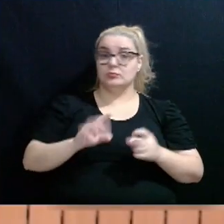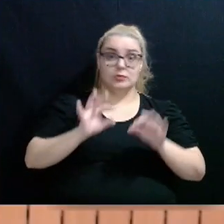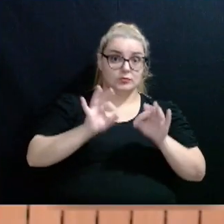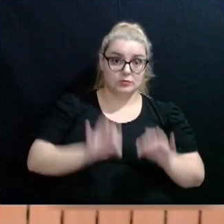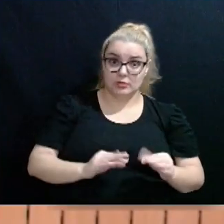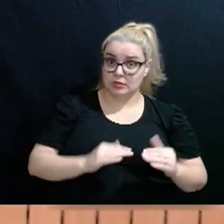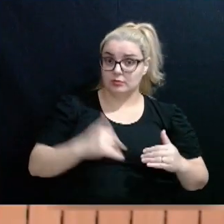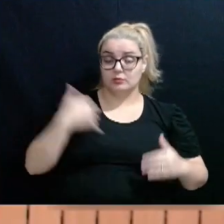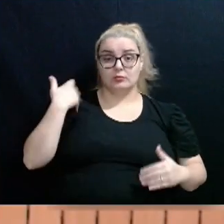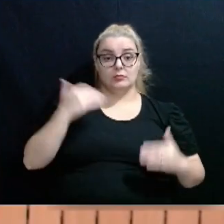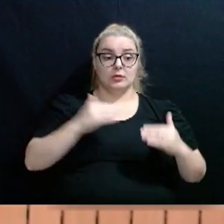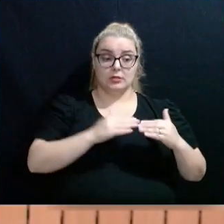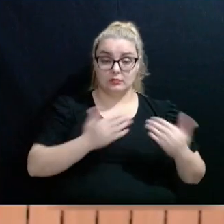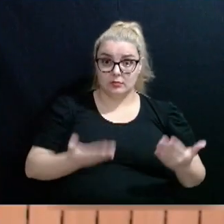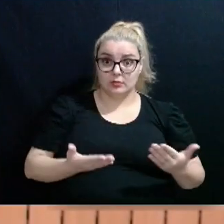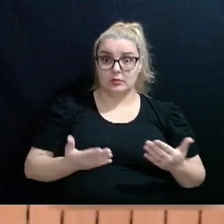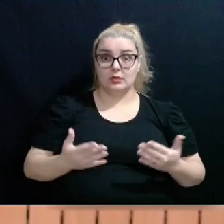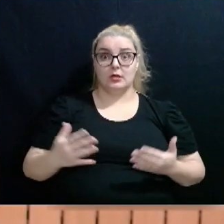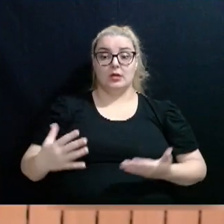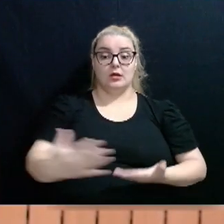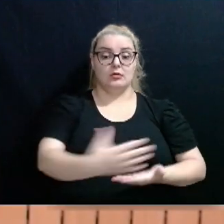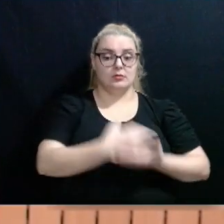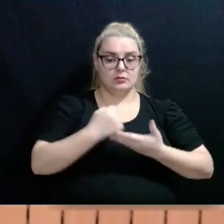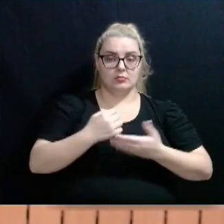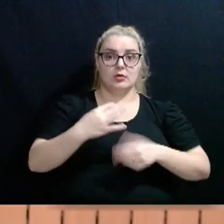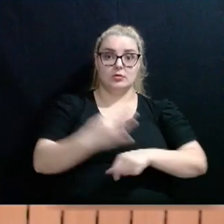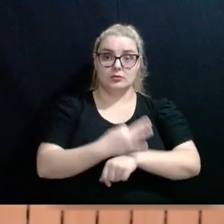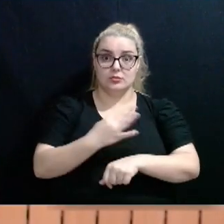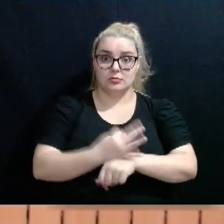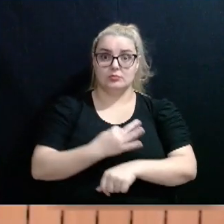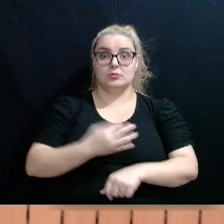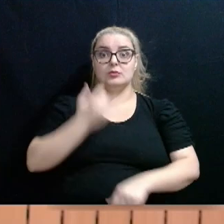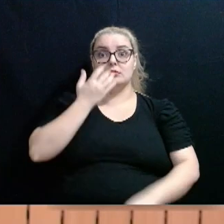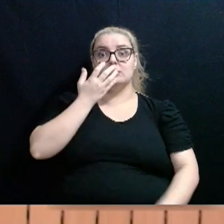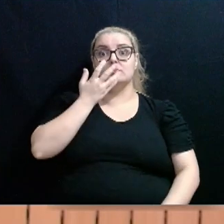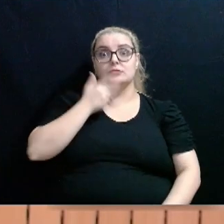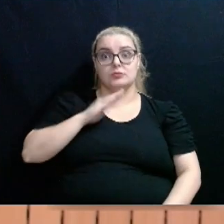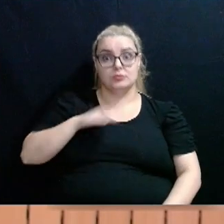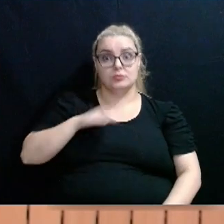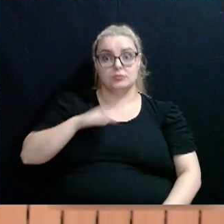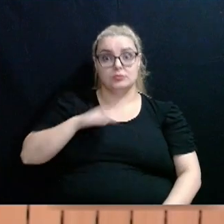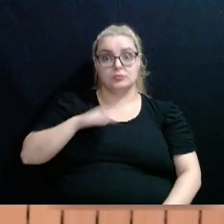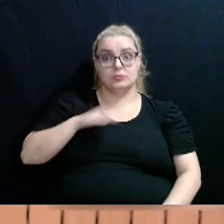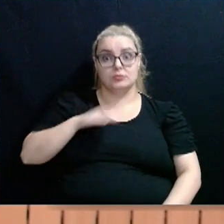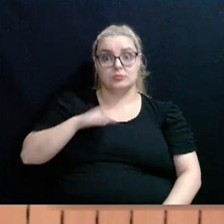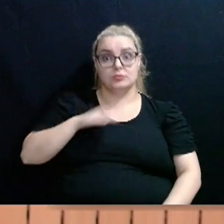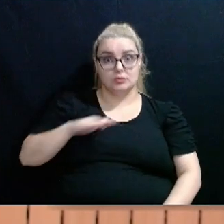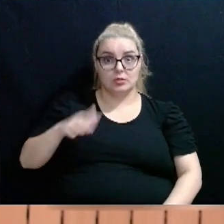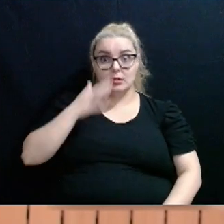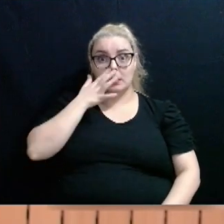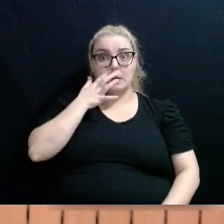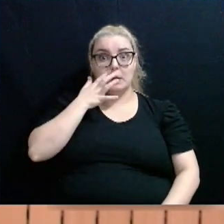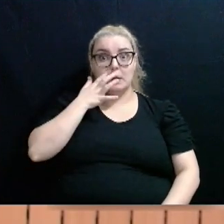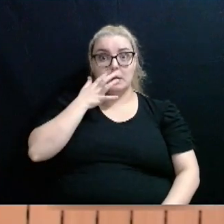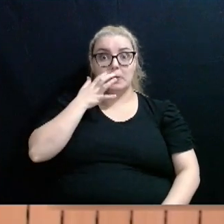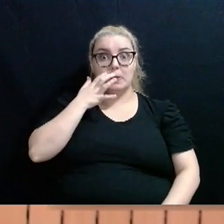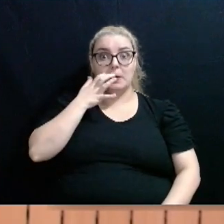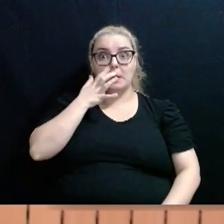aliciamento e exploração de menores, como a própria polícia tem investigado em muitos casos,